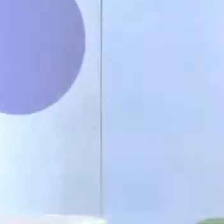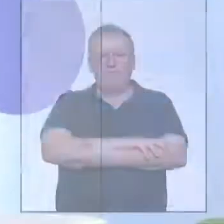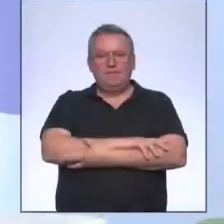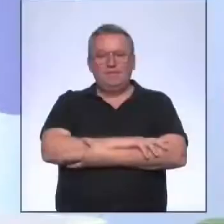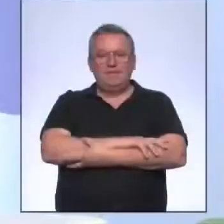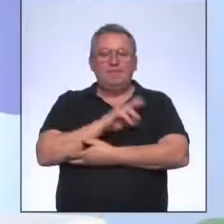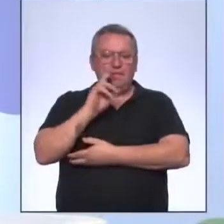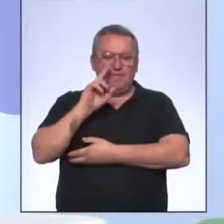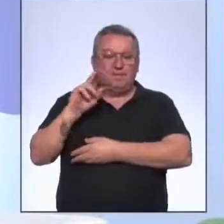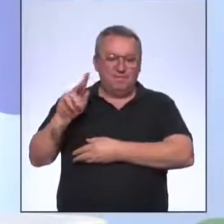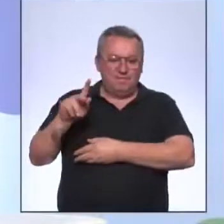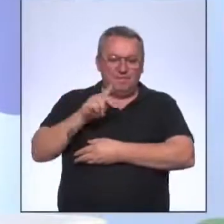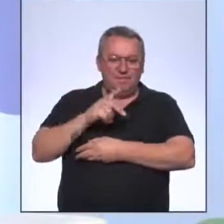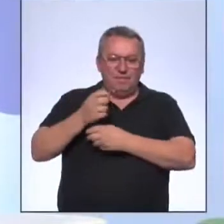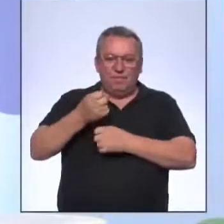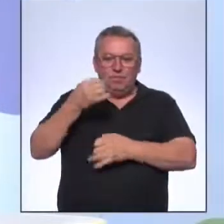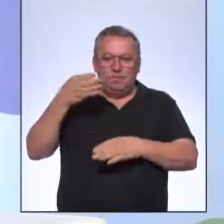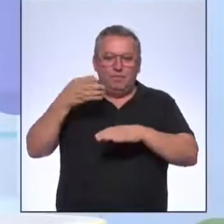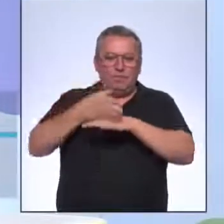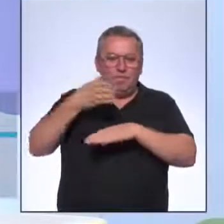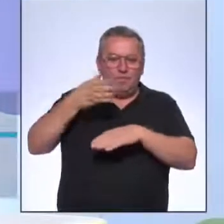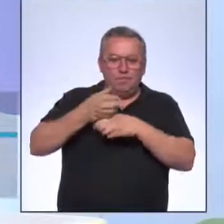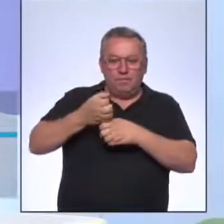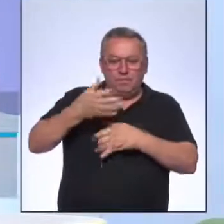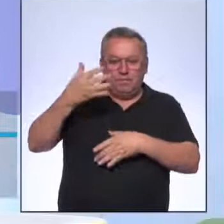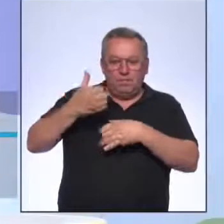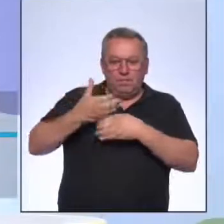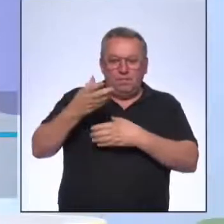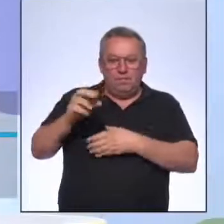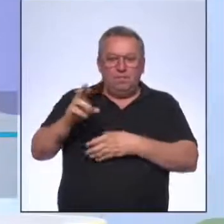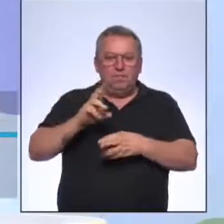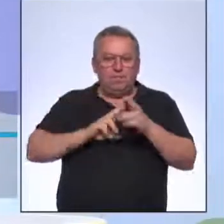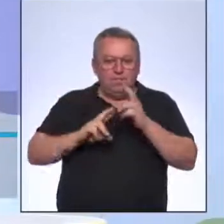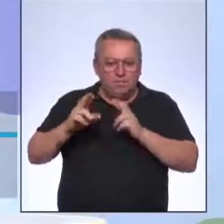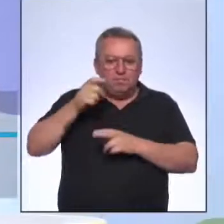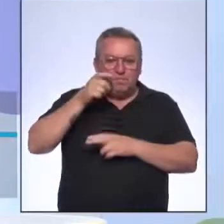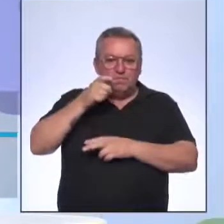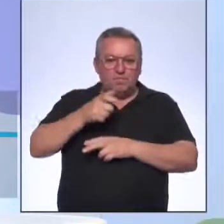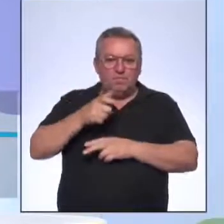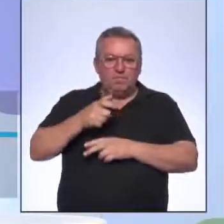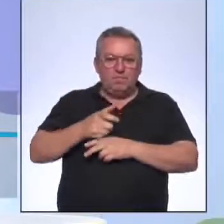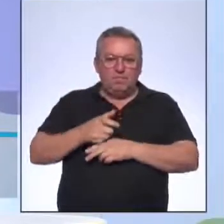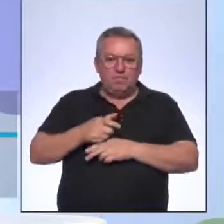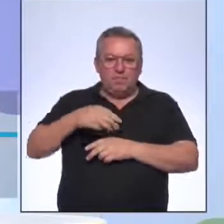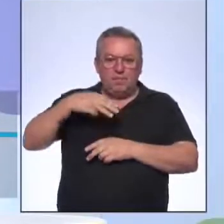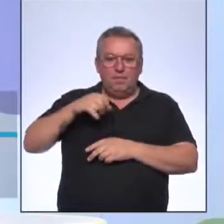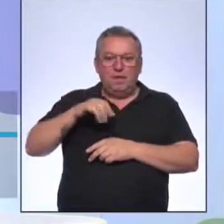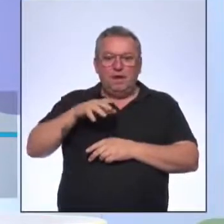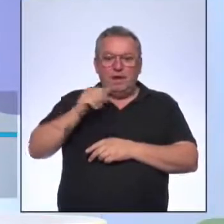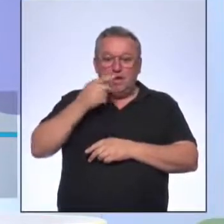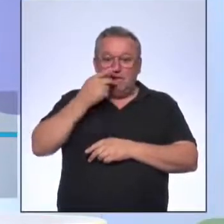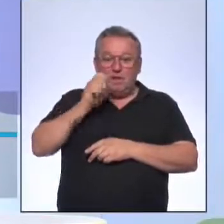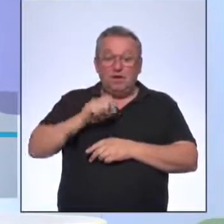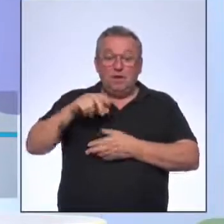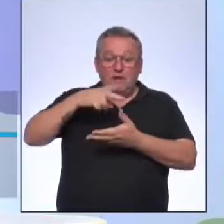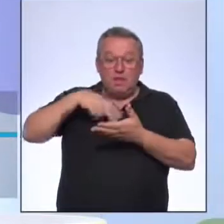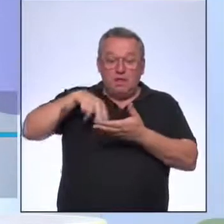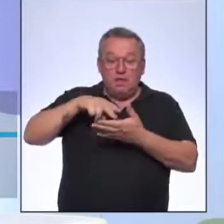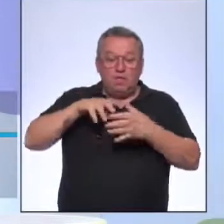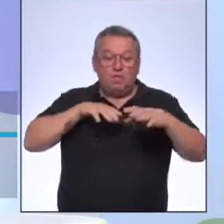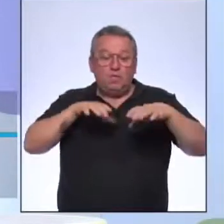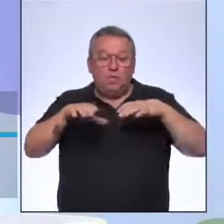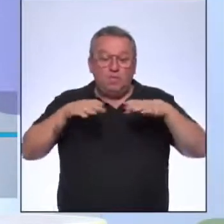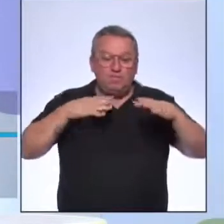Olha só, professora Fernanda, muita interação pelo chat, muitas respostas bem interessantes. A Maiara disse que dança é mover